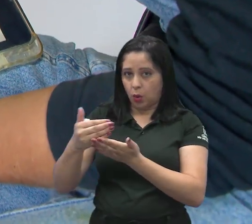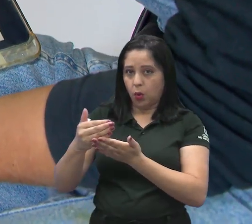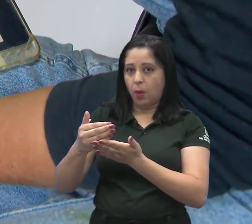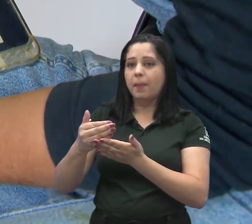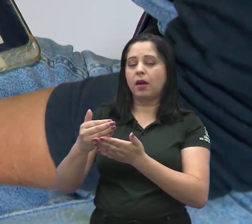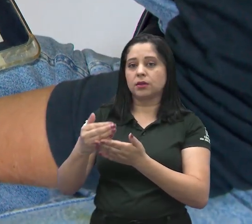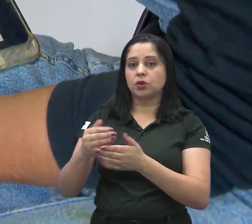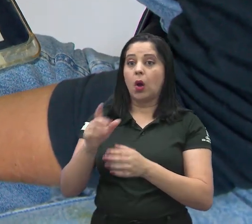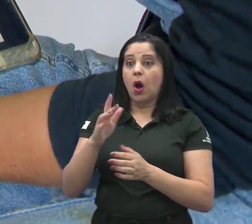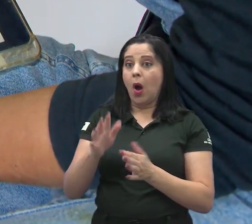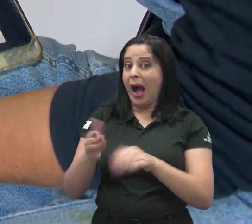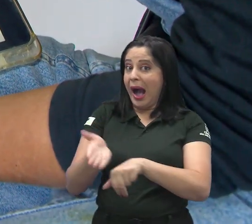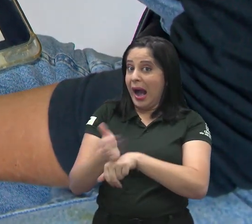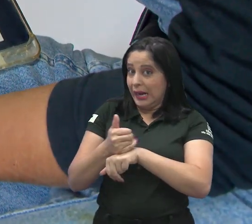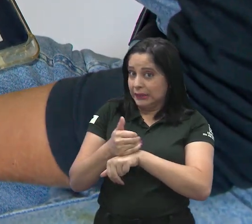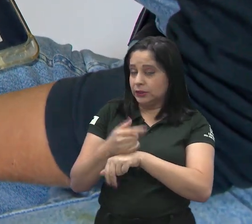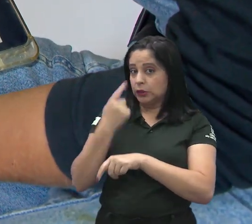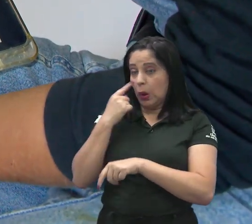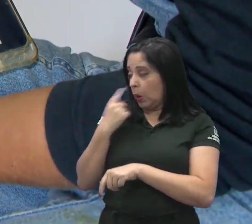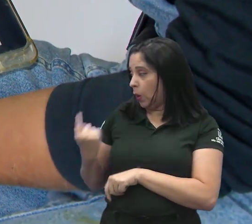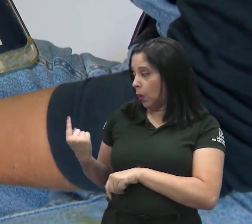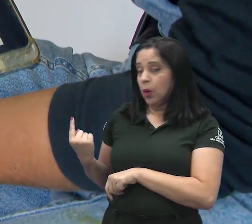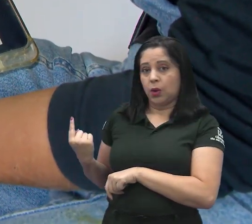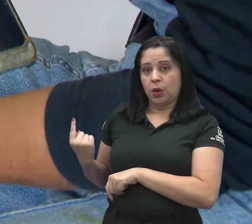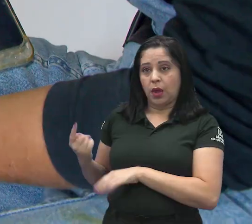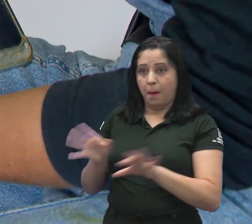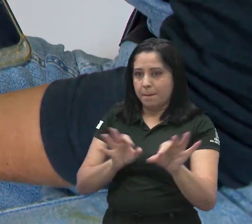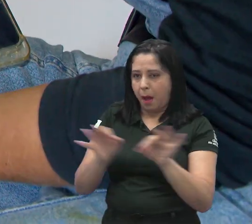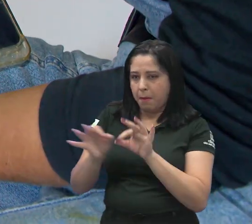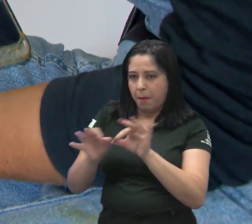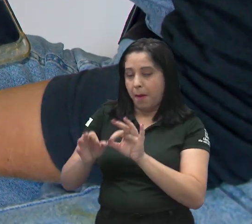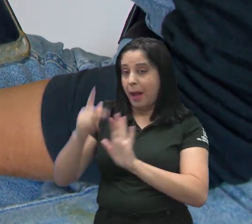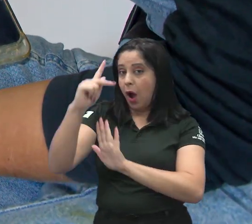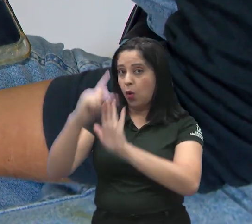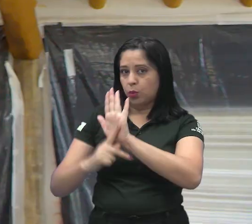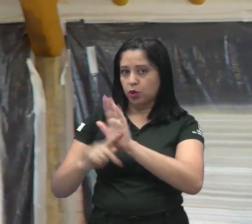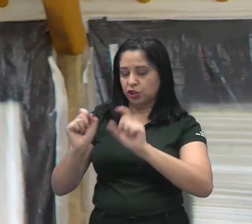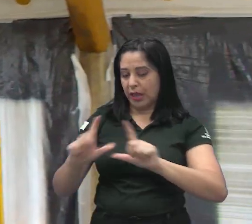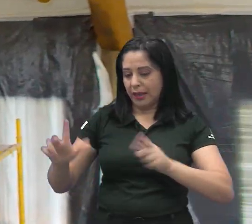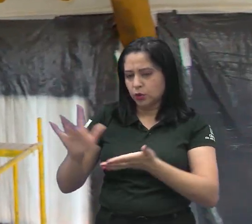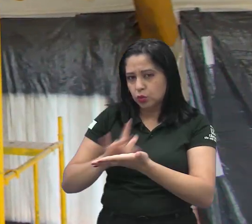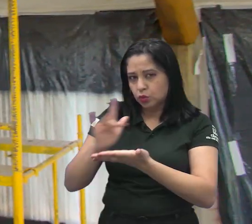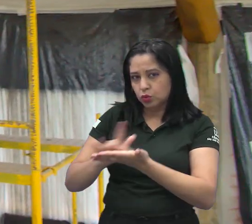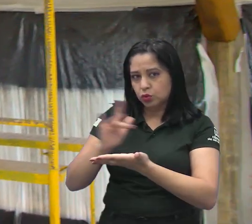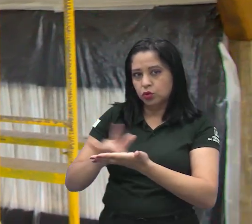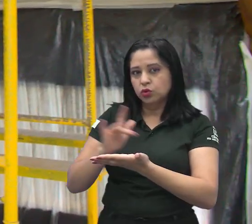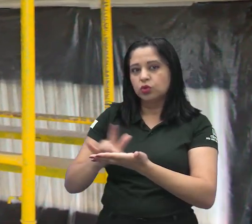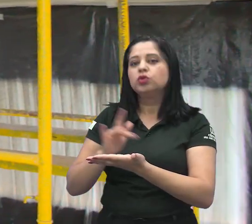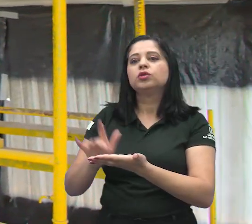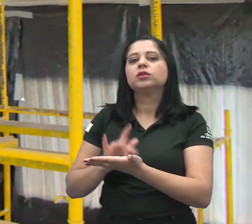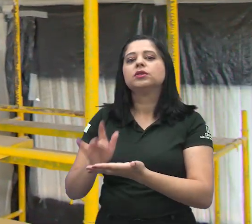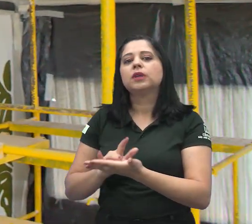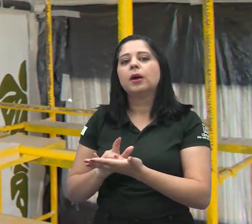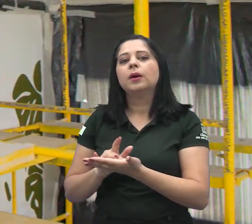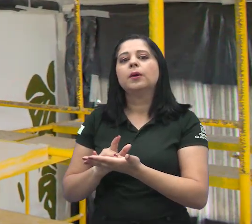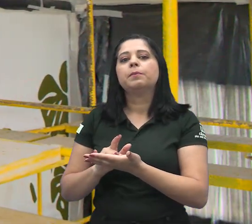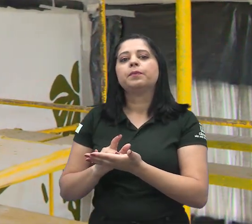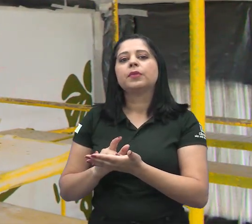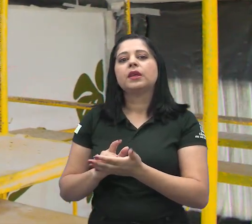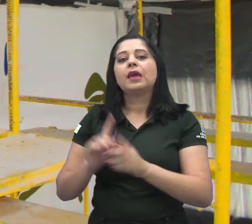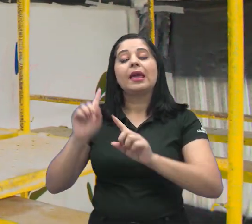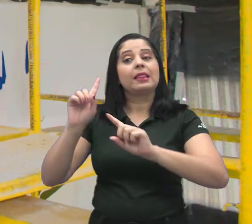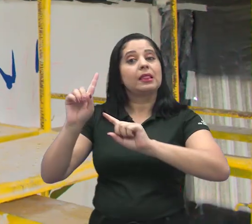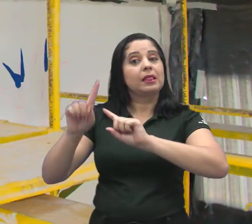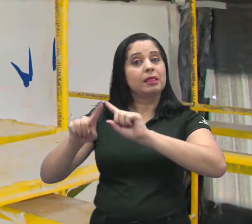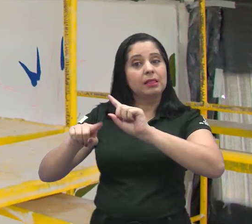projeto antes no iPad, monto um projeto digital para que a pessoa consiga visualizar ali na própria foto da parede como essa pintura vai ficar. E